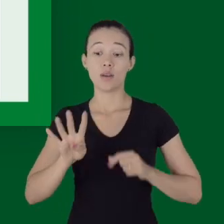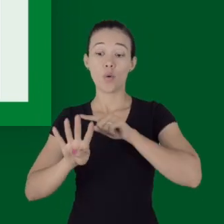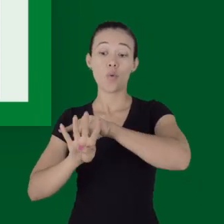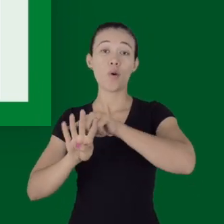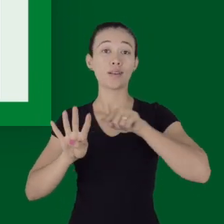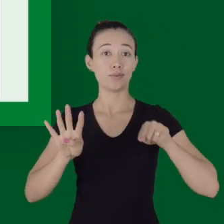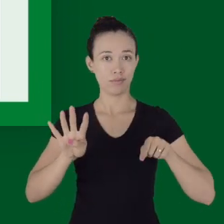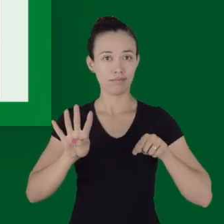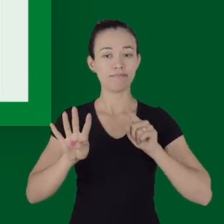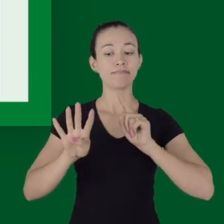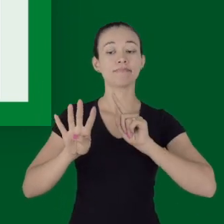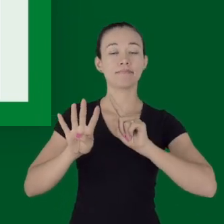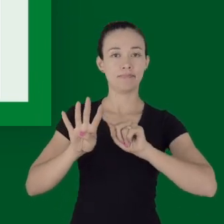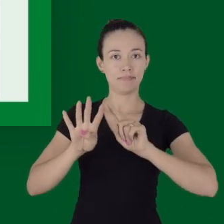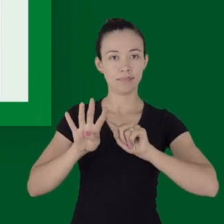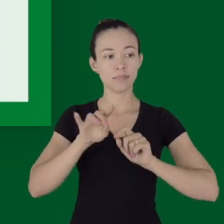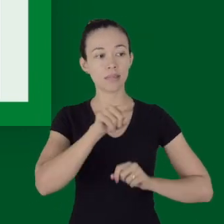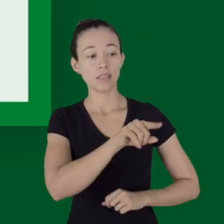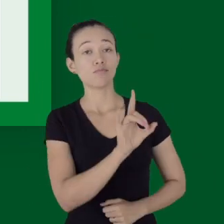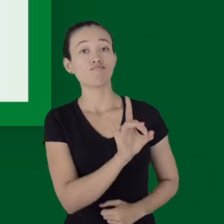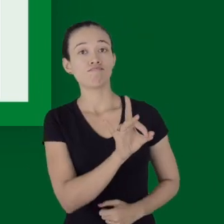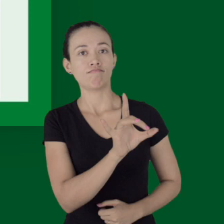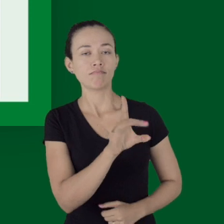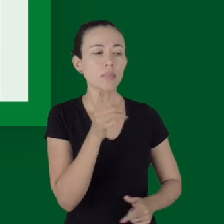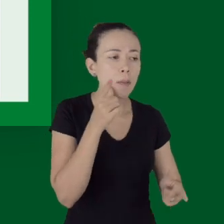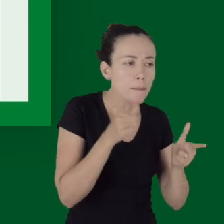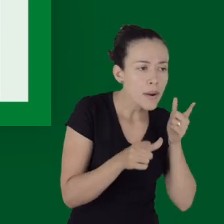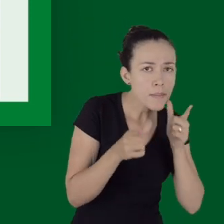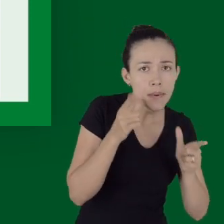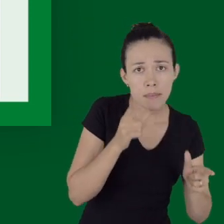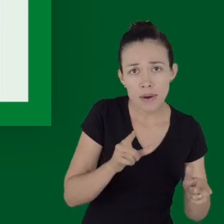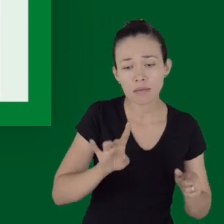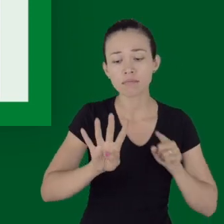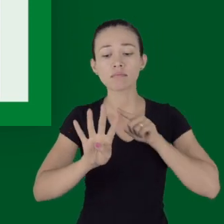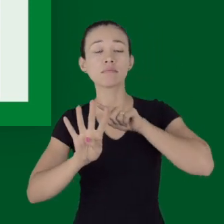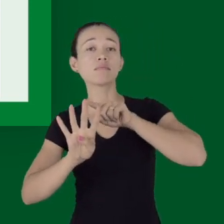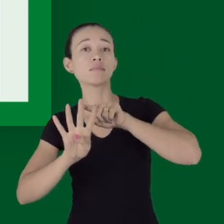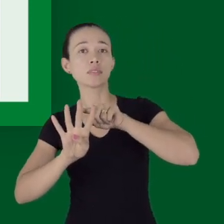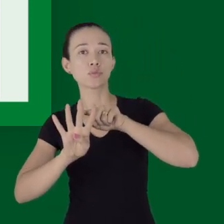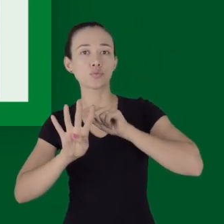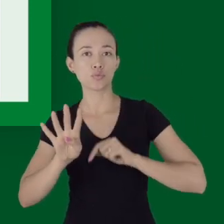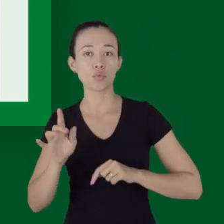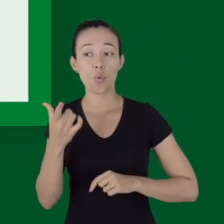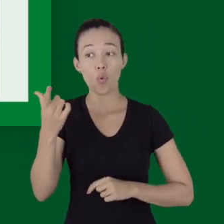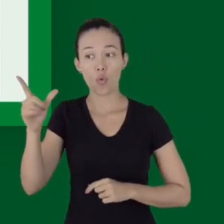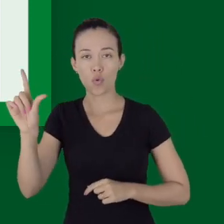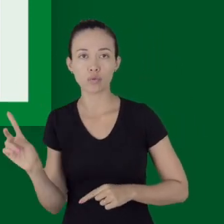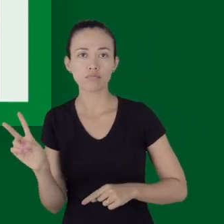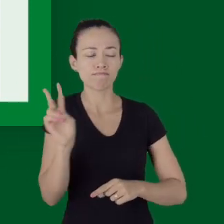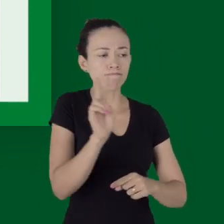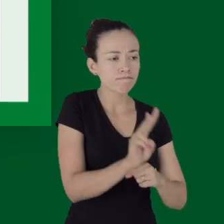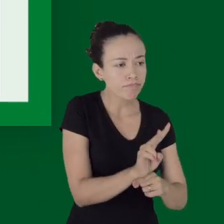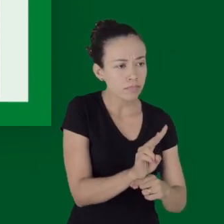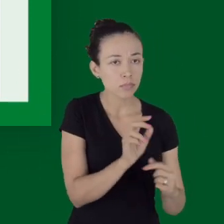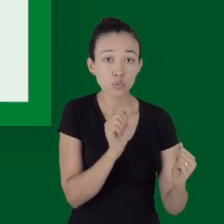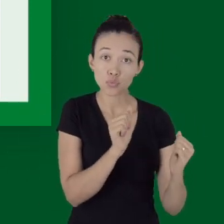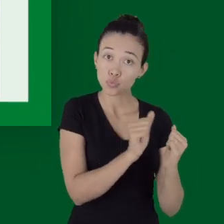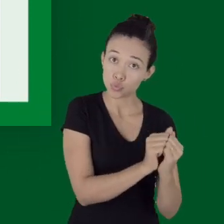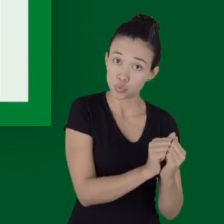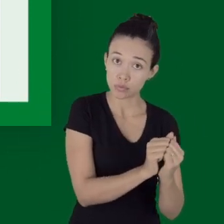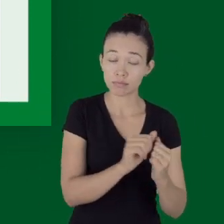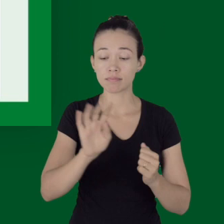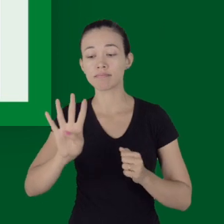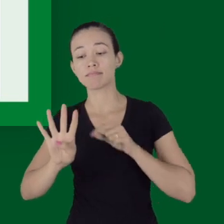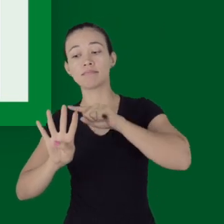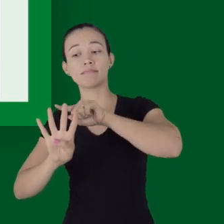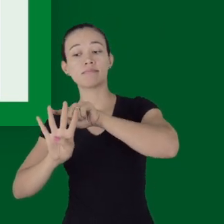melhor descreve o autocuidado. Por exemplo, furar o dedo, se ele faz isso sozinho, se ele faz com supervisão, se